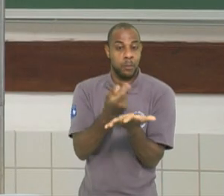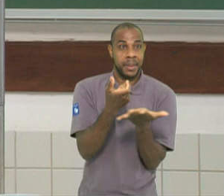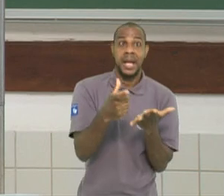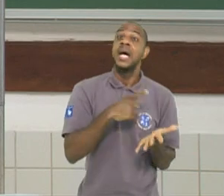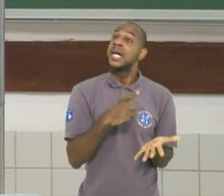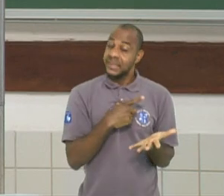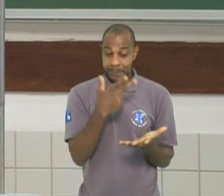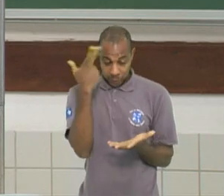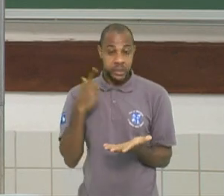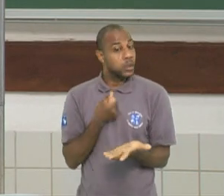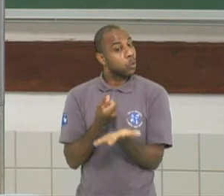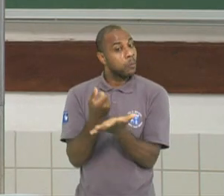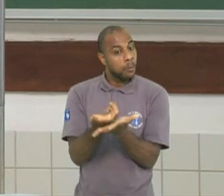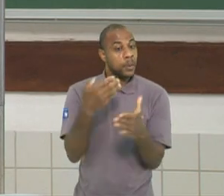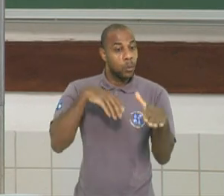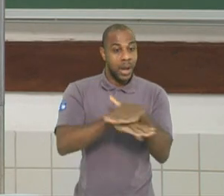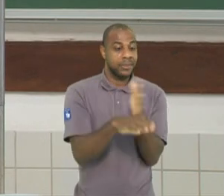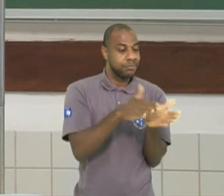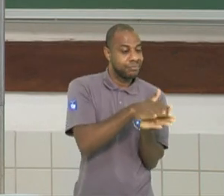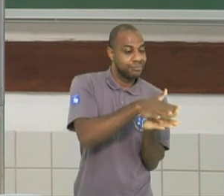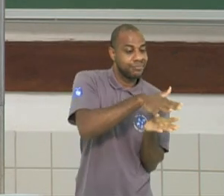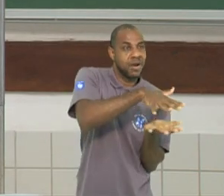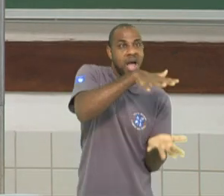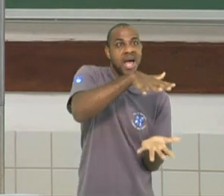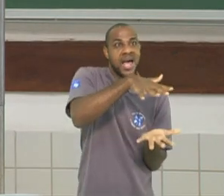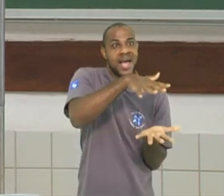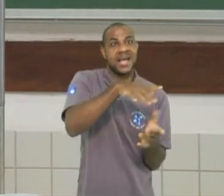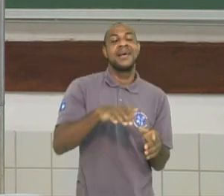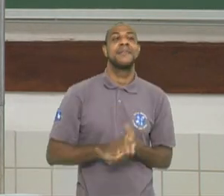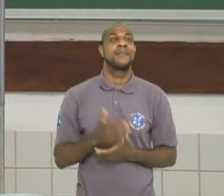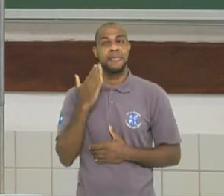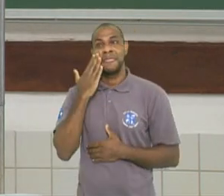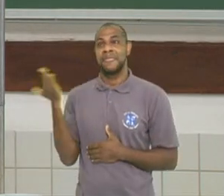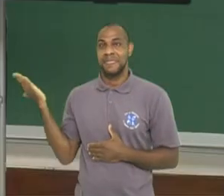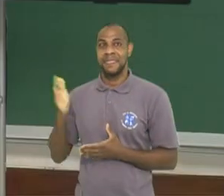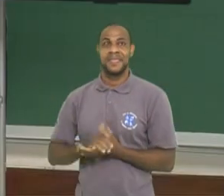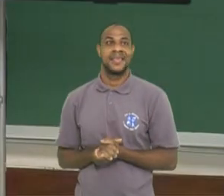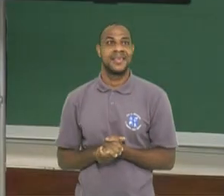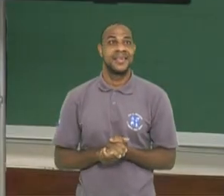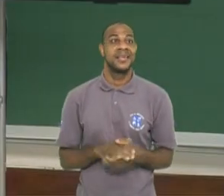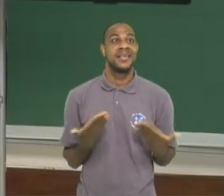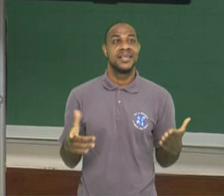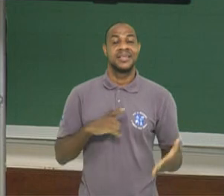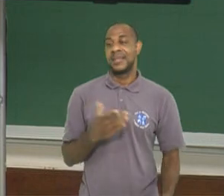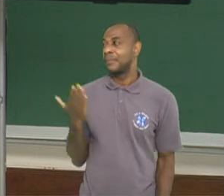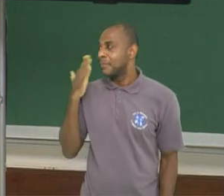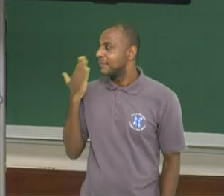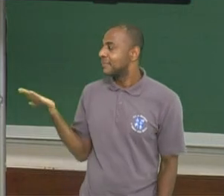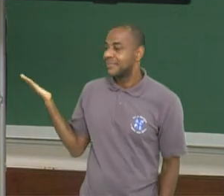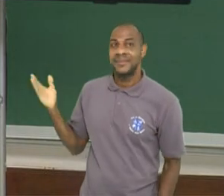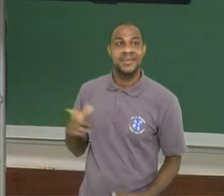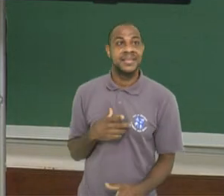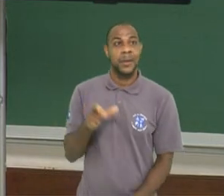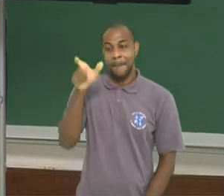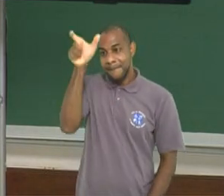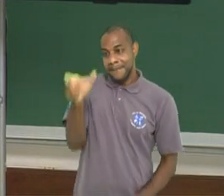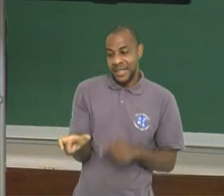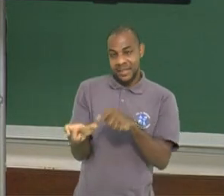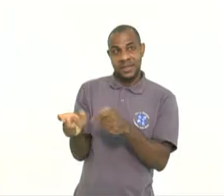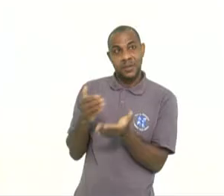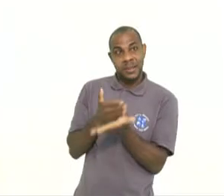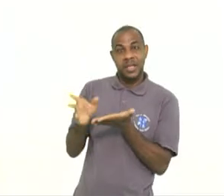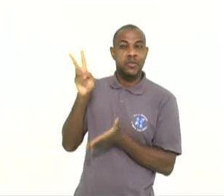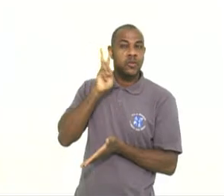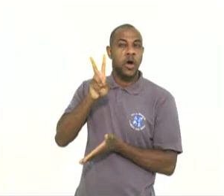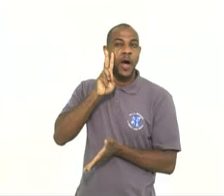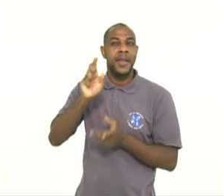tem gente que realmente coleciona gente que nem colecionar selos etc né Vamos lá então nós temos aqui uma personagem que